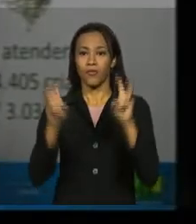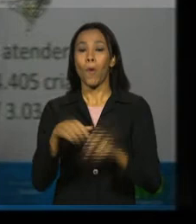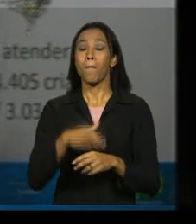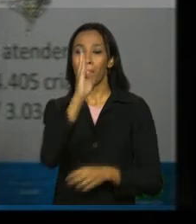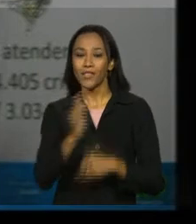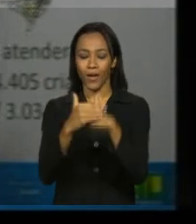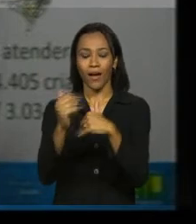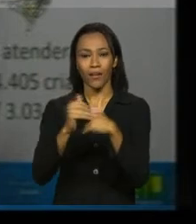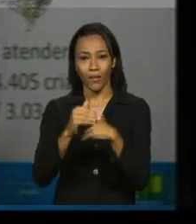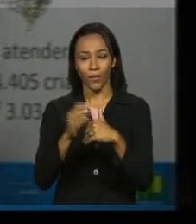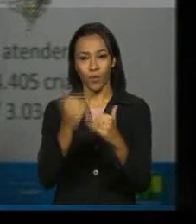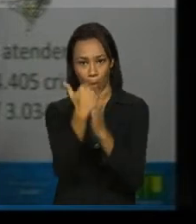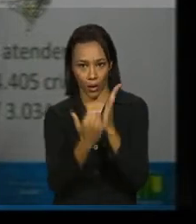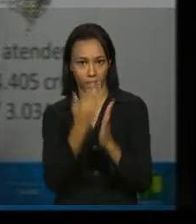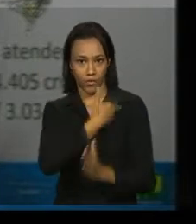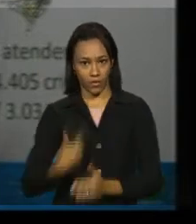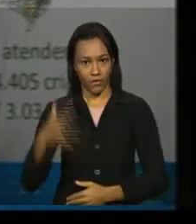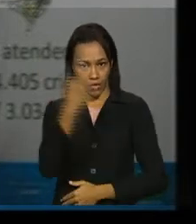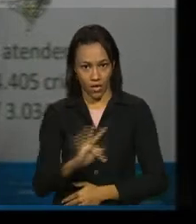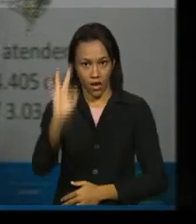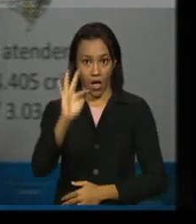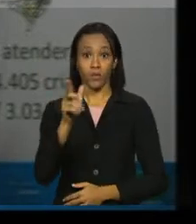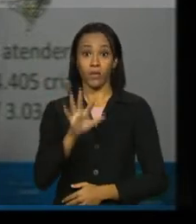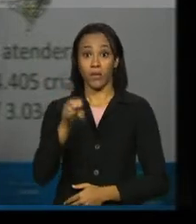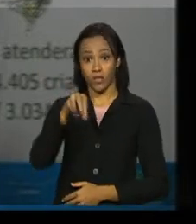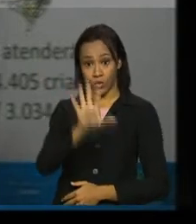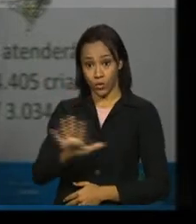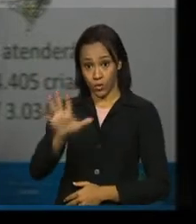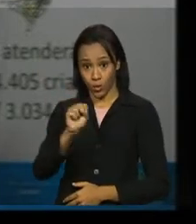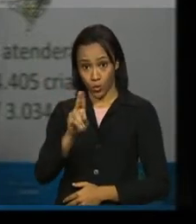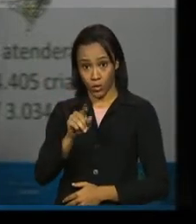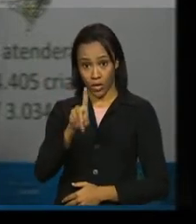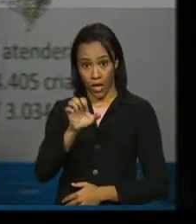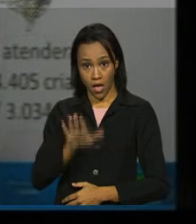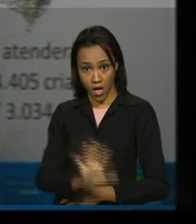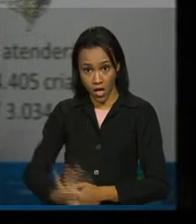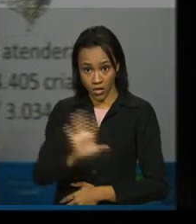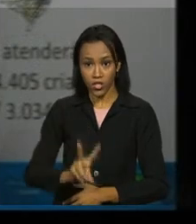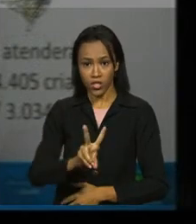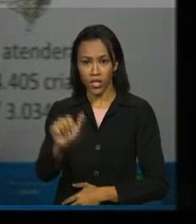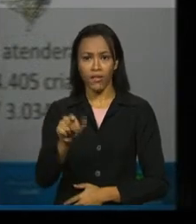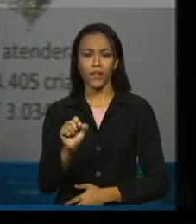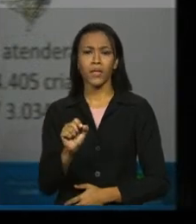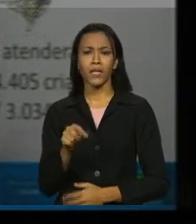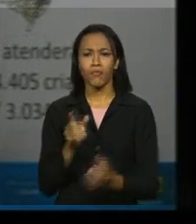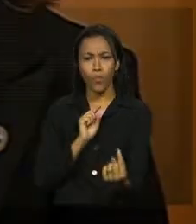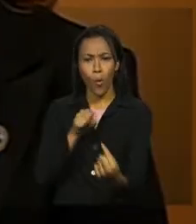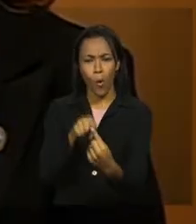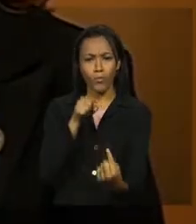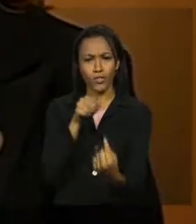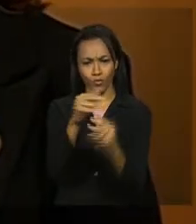chegará a todos os municípios também da Região centro-oeste Sul e Sudeste que fazem parte do Plano Brasil sem miséria